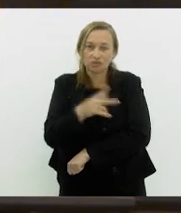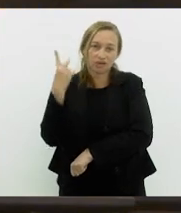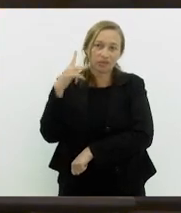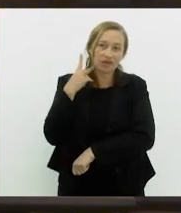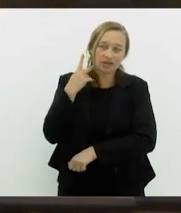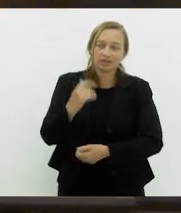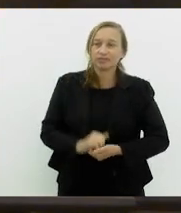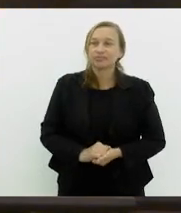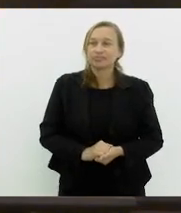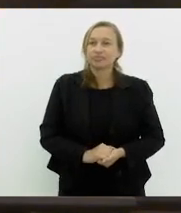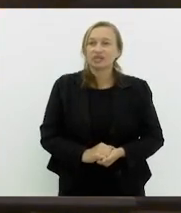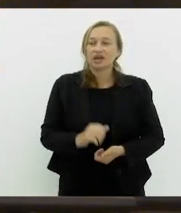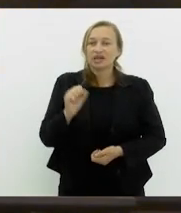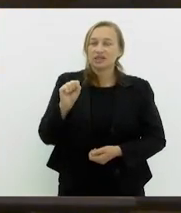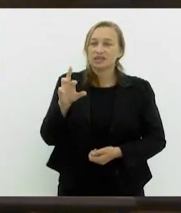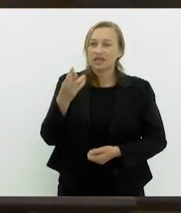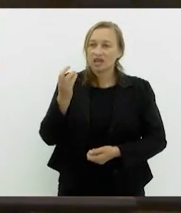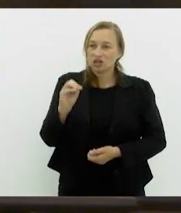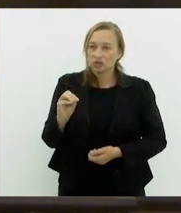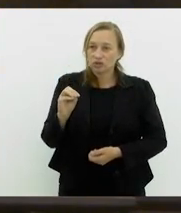Senhor Sérgio Cavalieri,